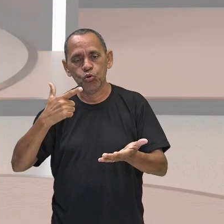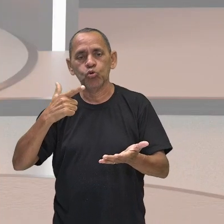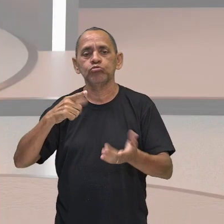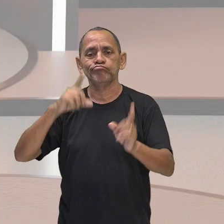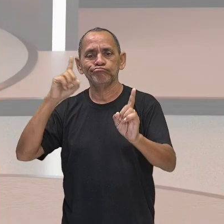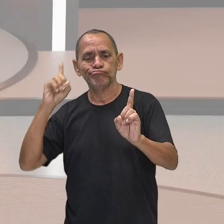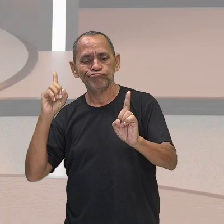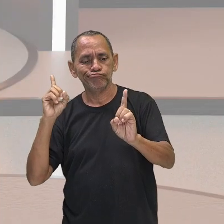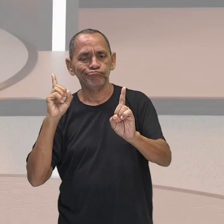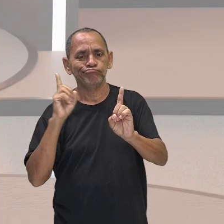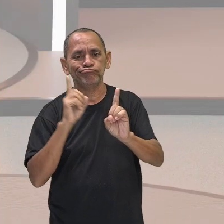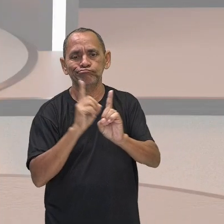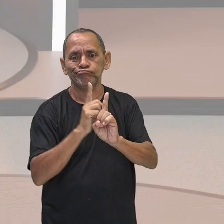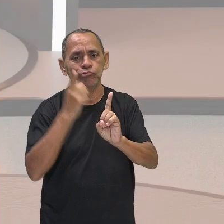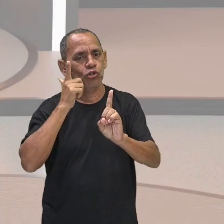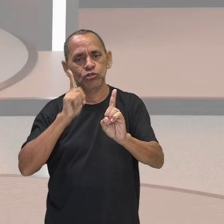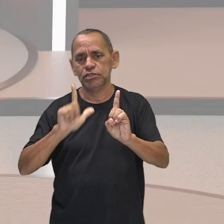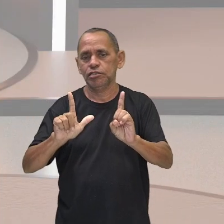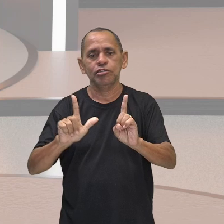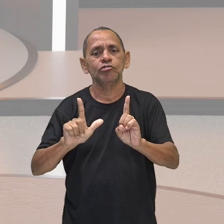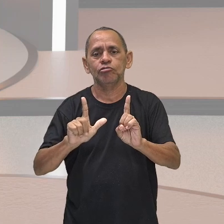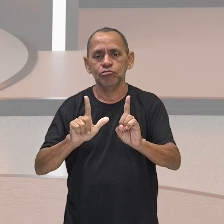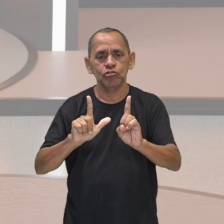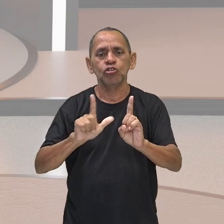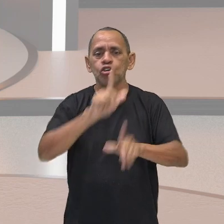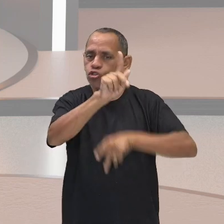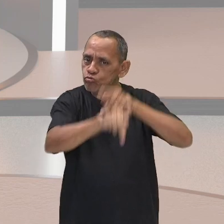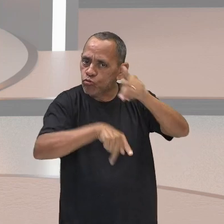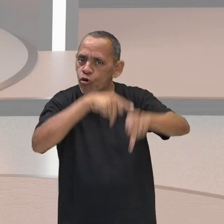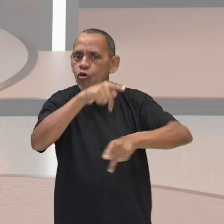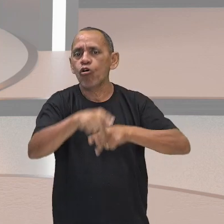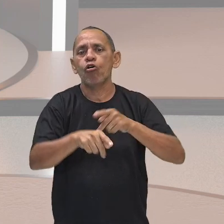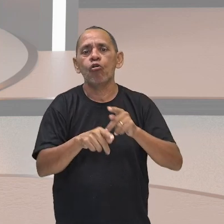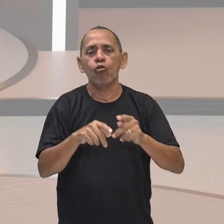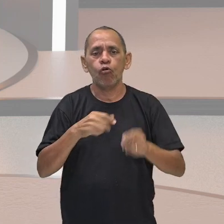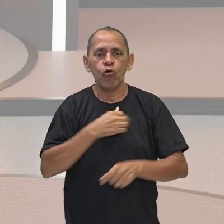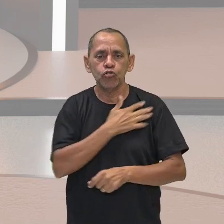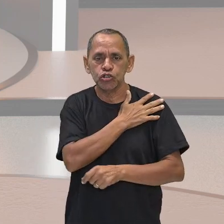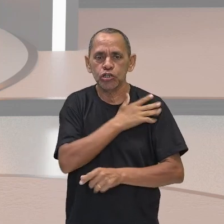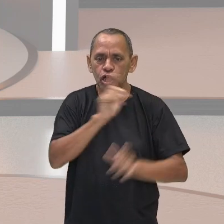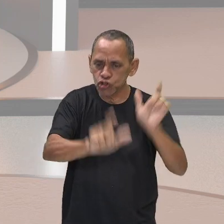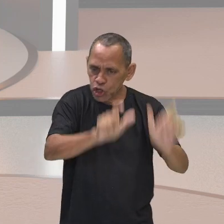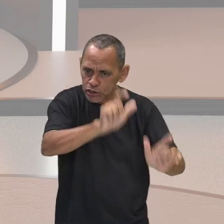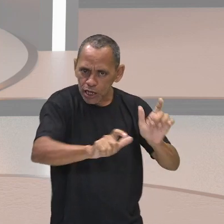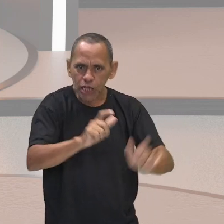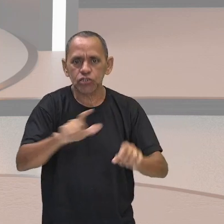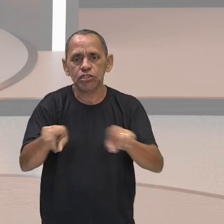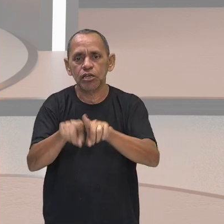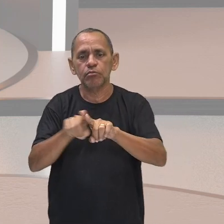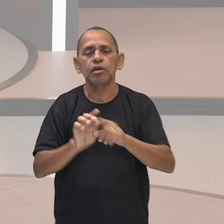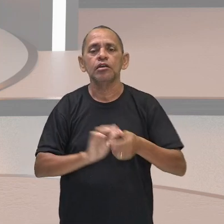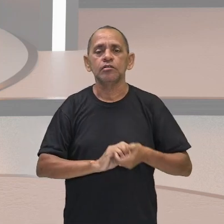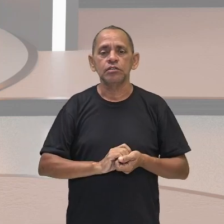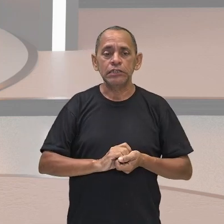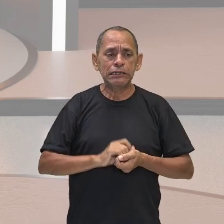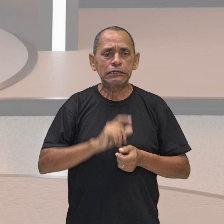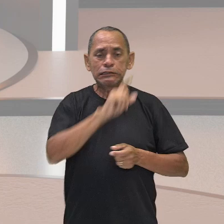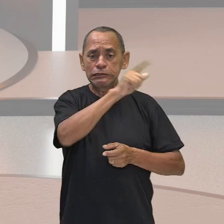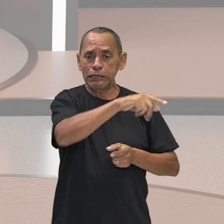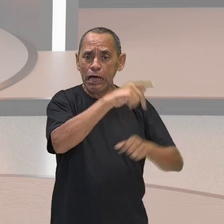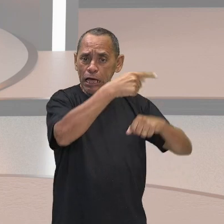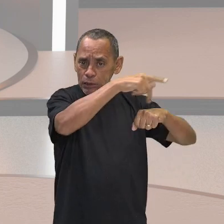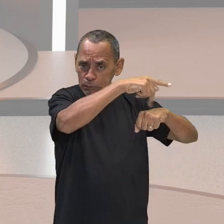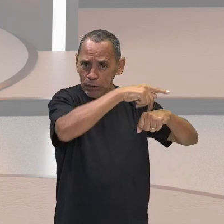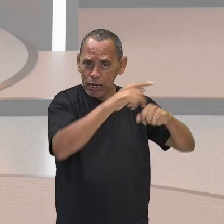isso, muitos, então, dos soldados também, né, foram para a Guerra do Paraguai, foram vencedores, e imagina agora os quartéis, então,